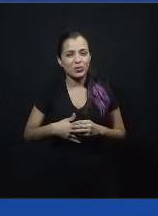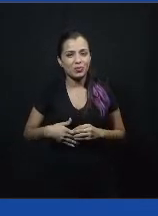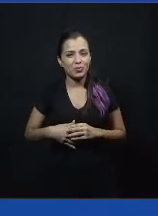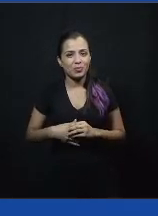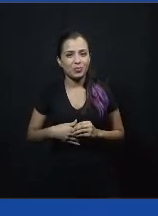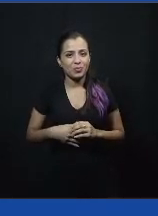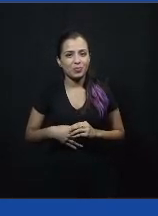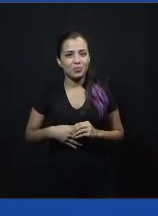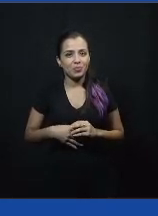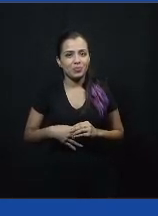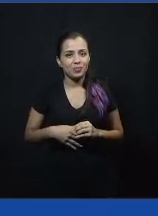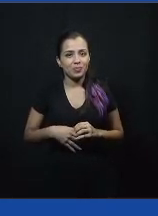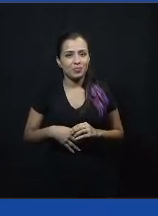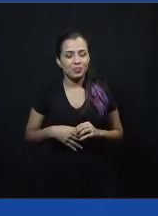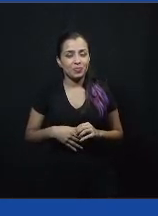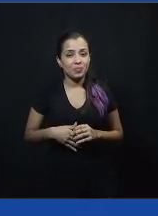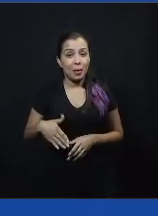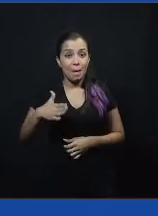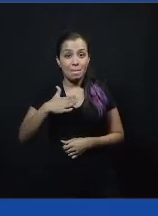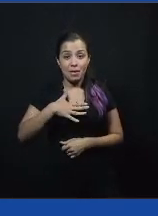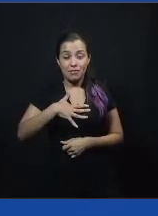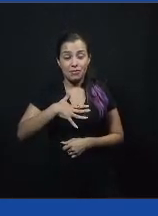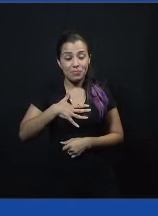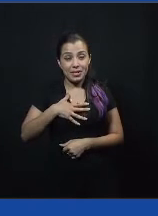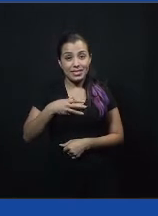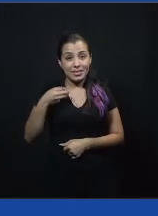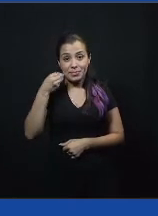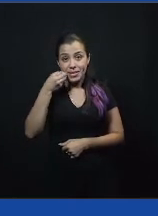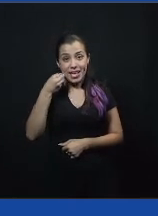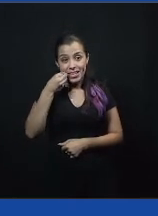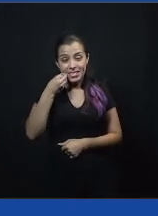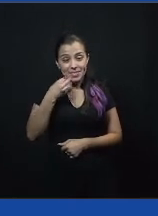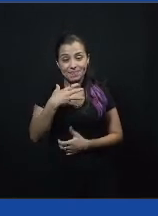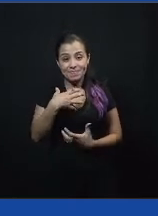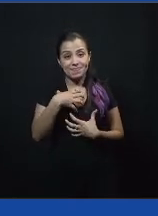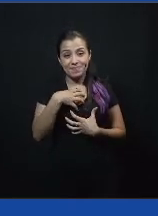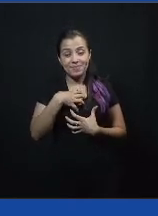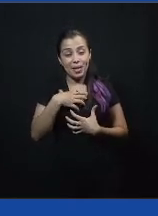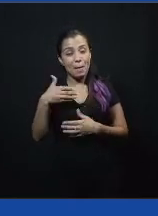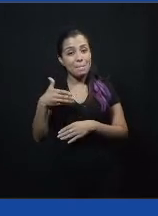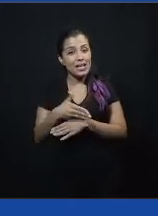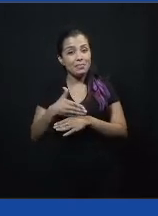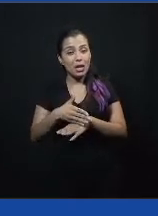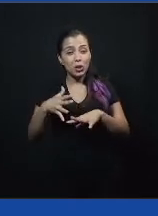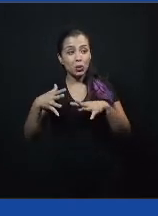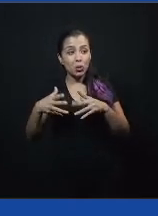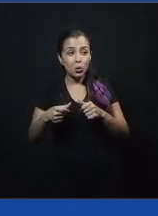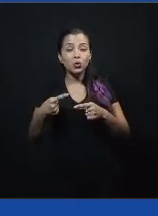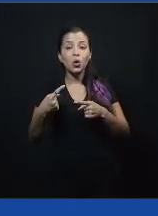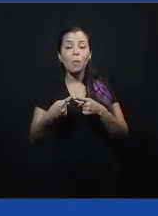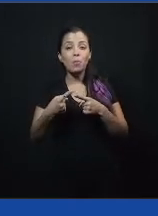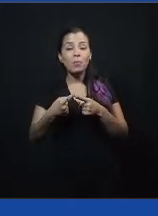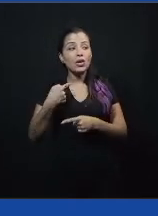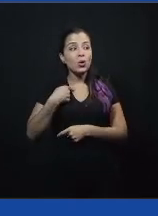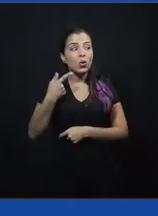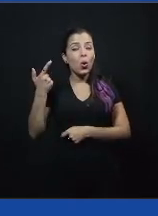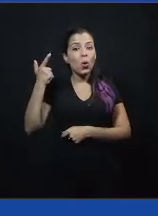Oi e para mim foi uma experiência única a participar desse tudo onde eu consegui ali é